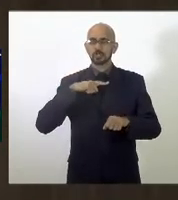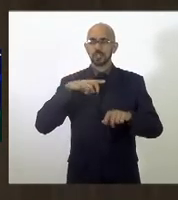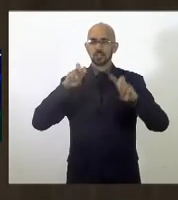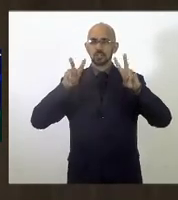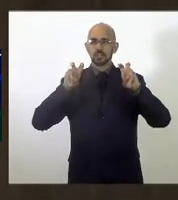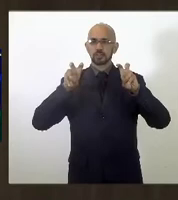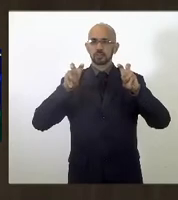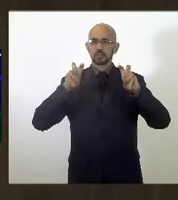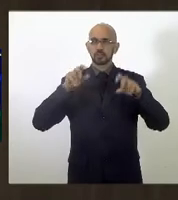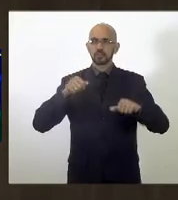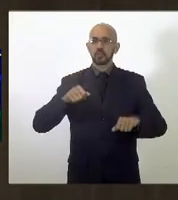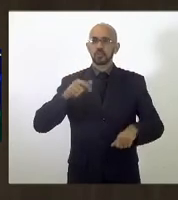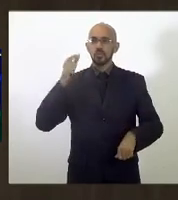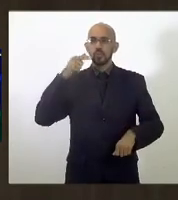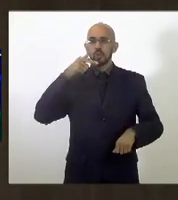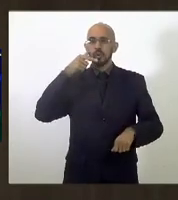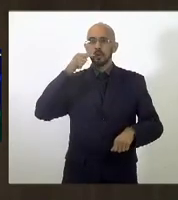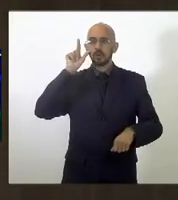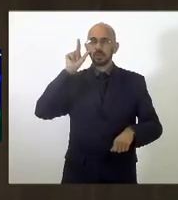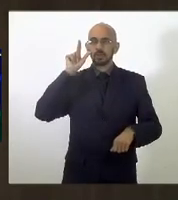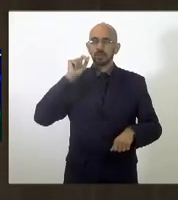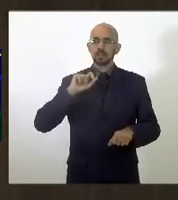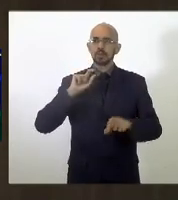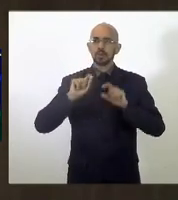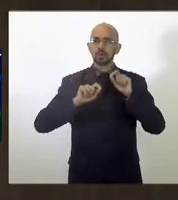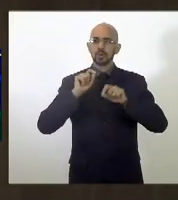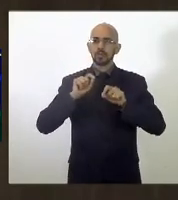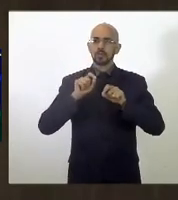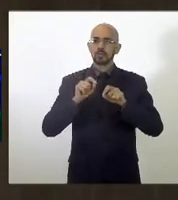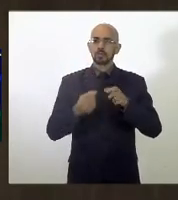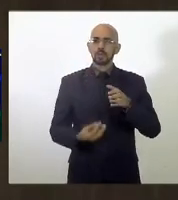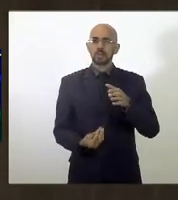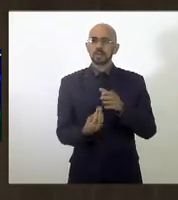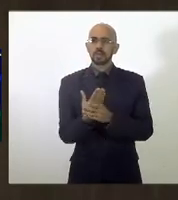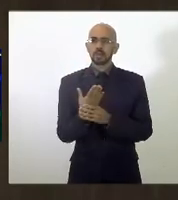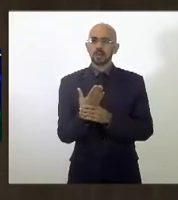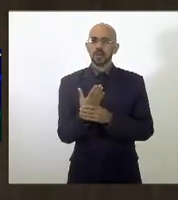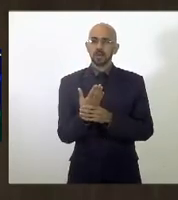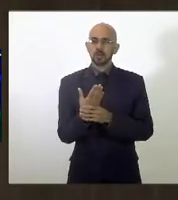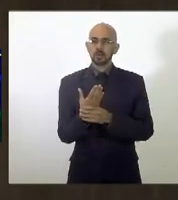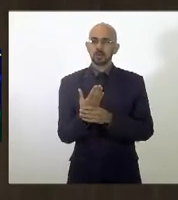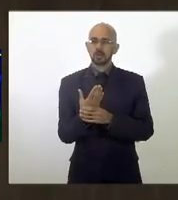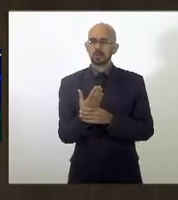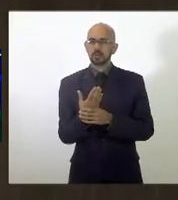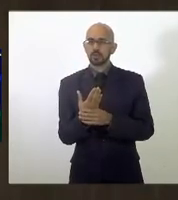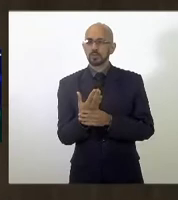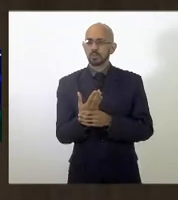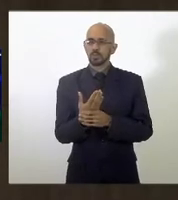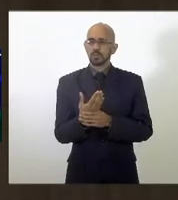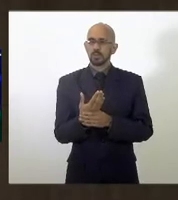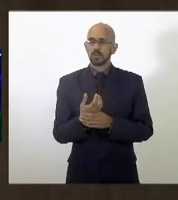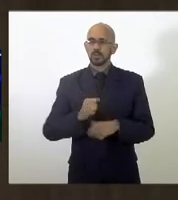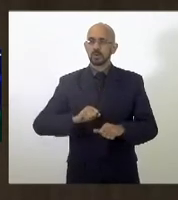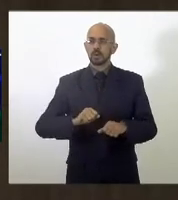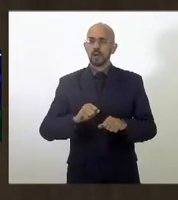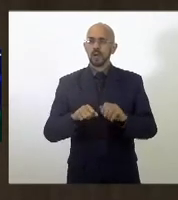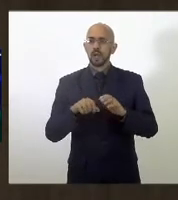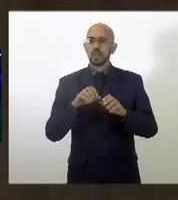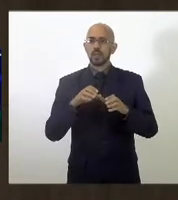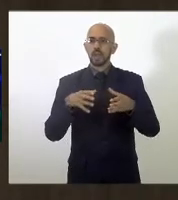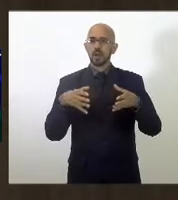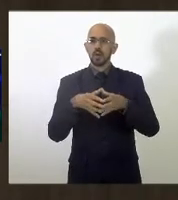Ontem, deputado Luiz Paulo, ontem foi instalado o Conselho Consultivo da Comissão